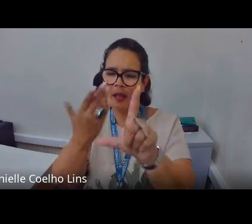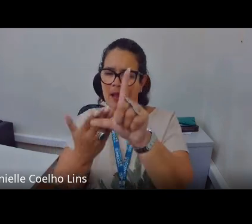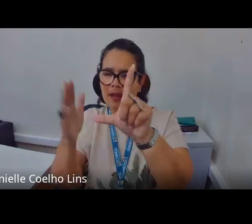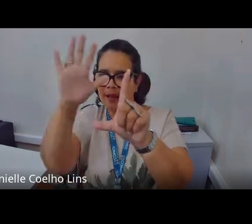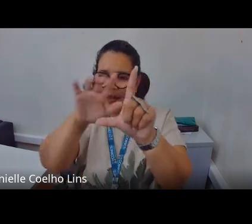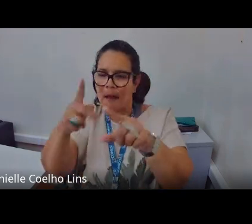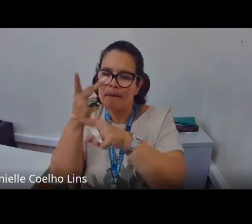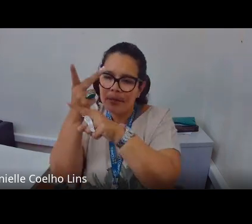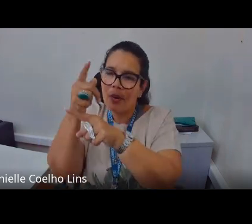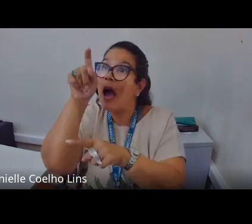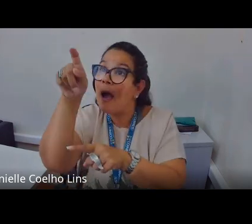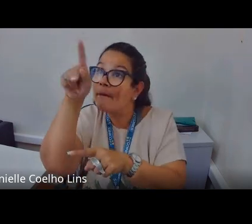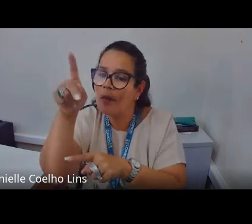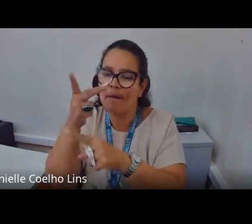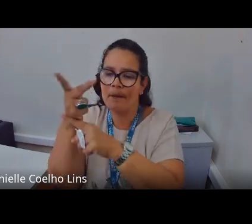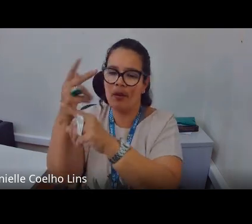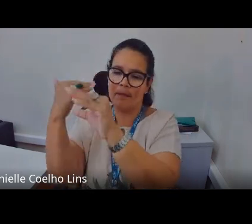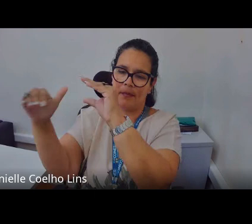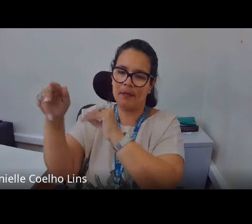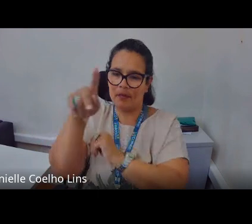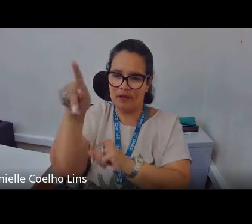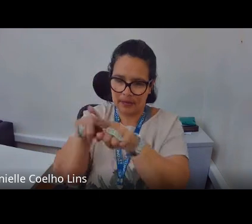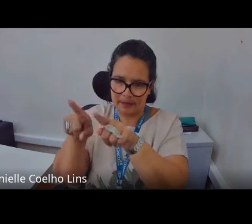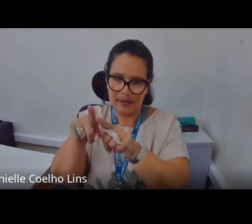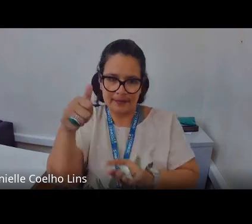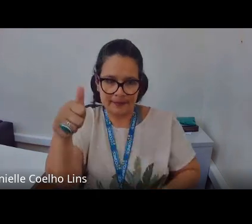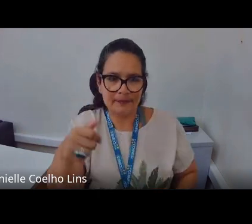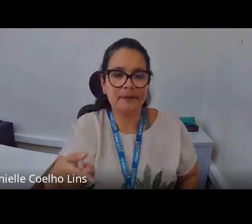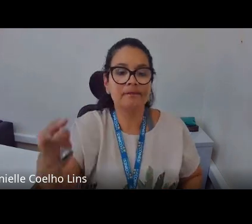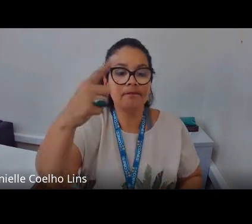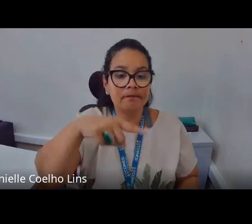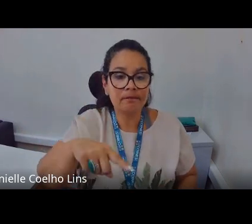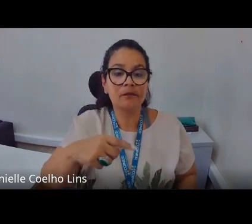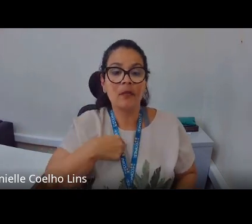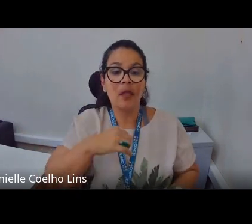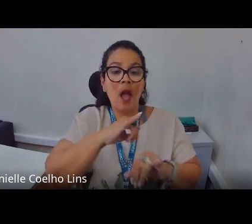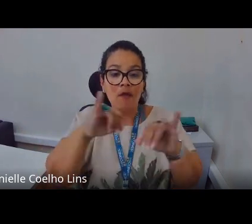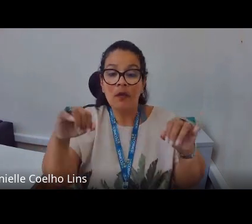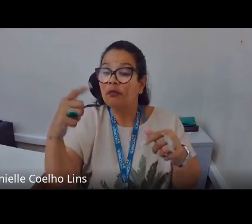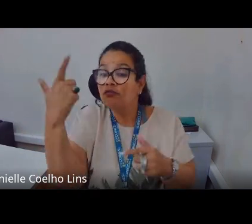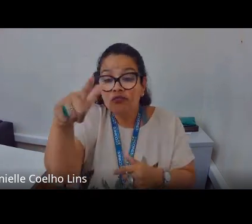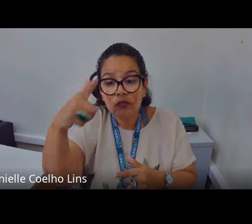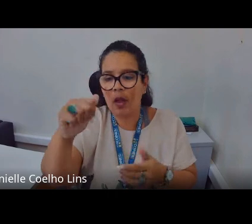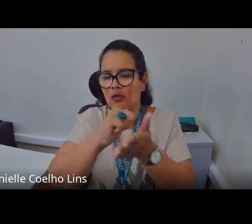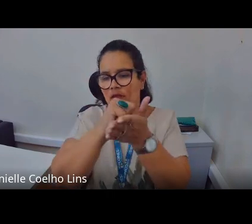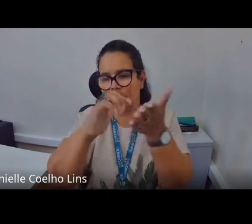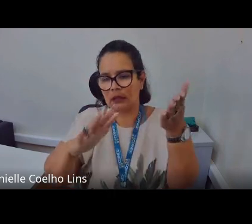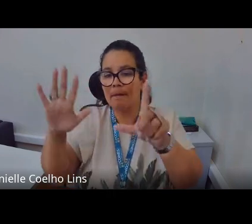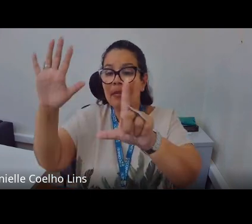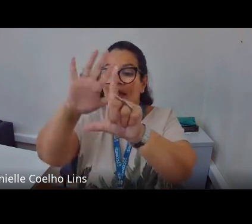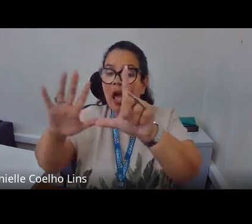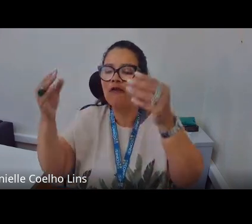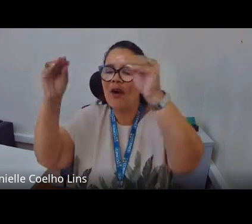Pode também mandar um e-mail para o professor, lá no Google Classroom tem esse e-mail, e assim,